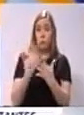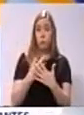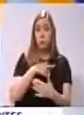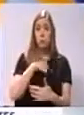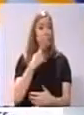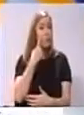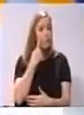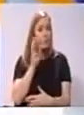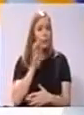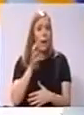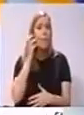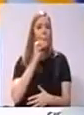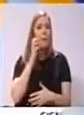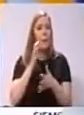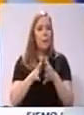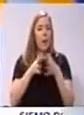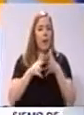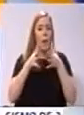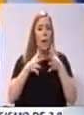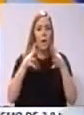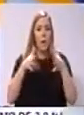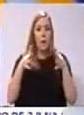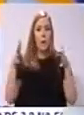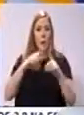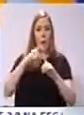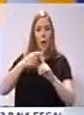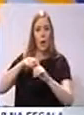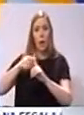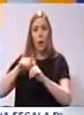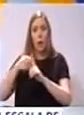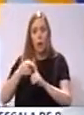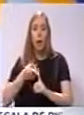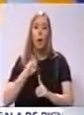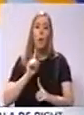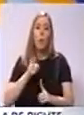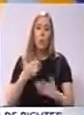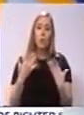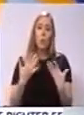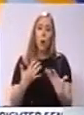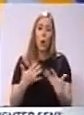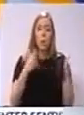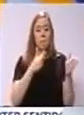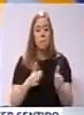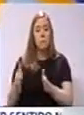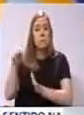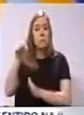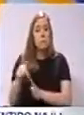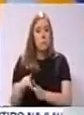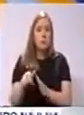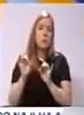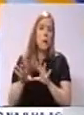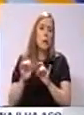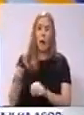a produção de plástico foi sempre aumentando de ano para ano e, portanto, chegou a altura em que era